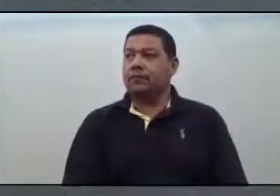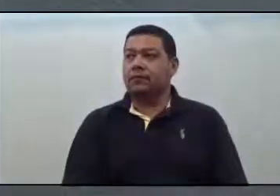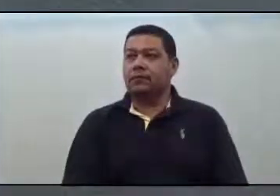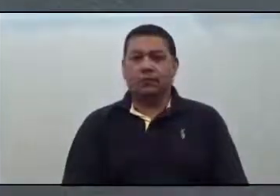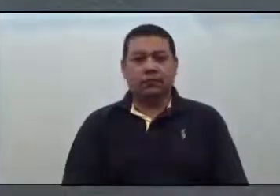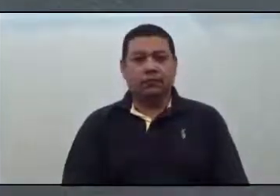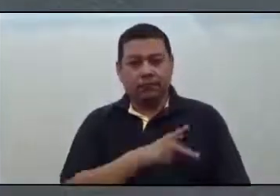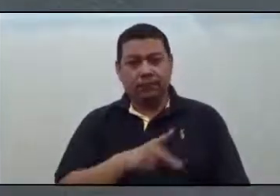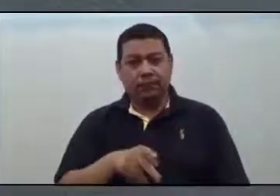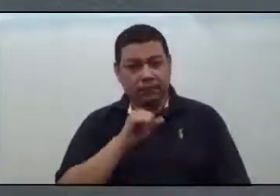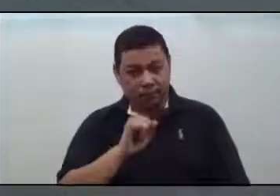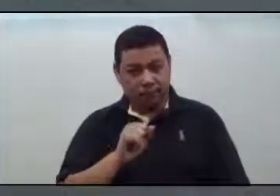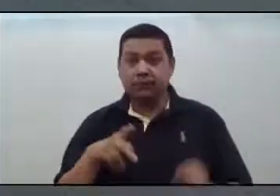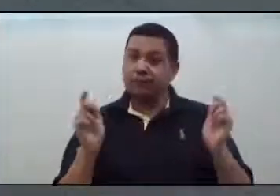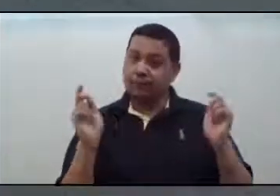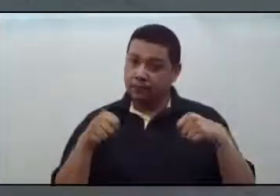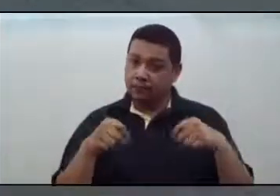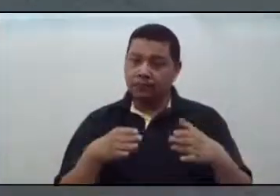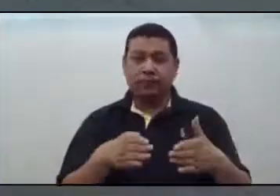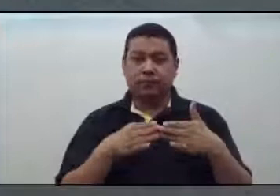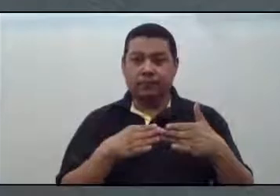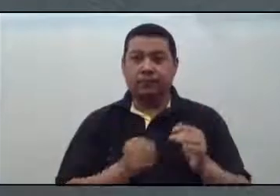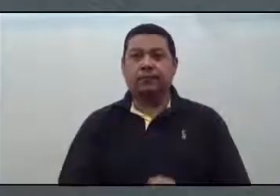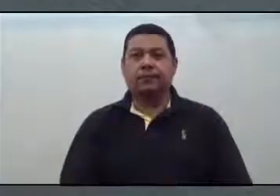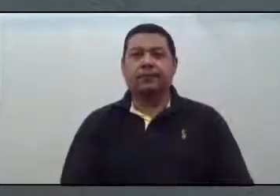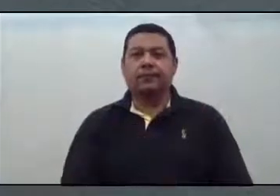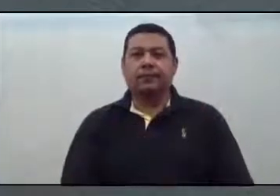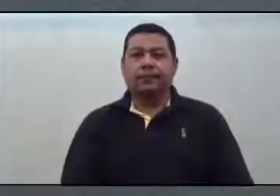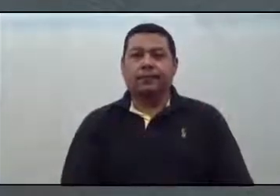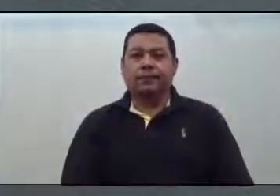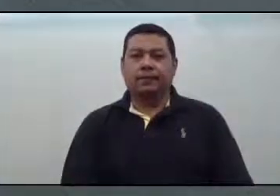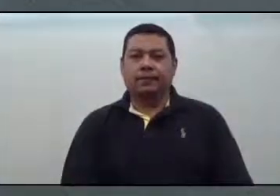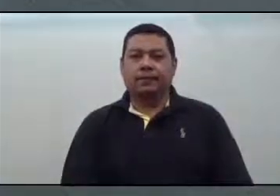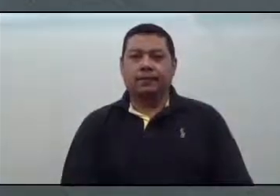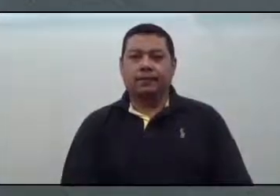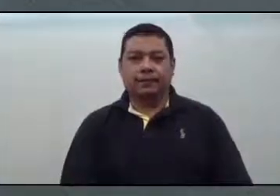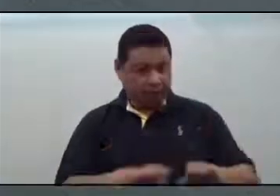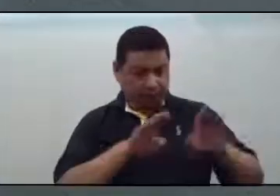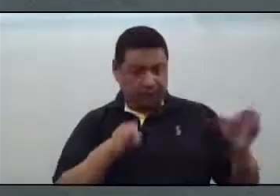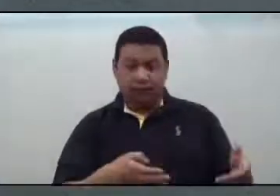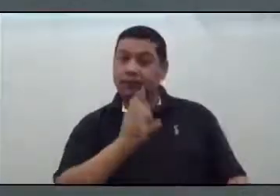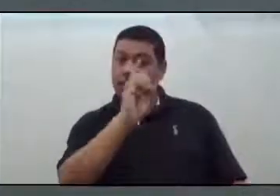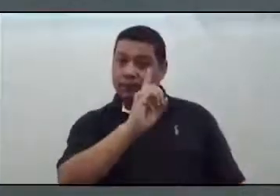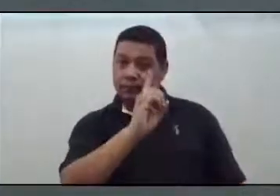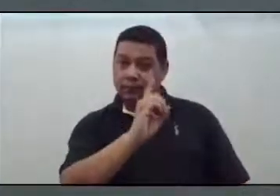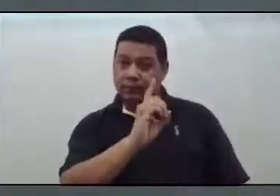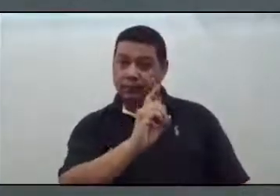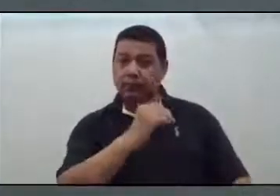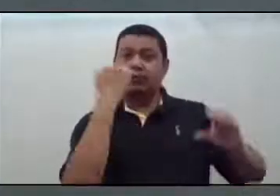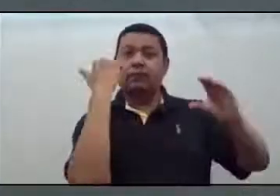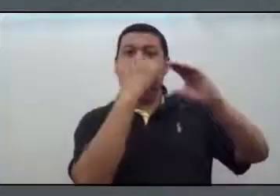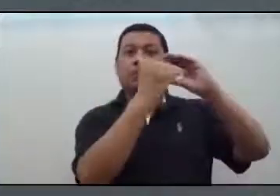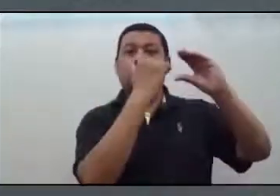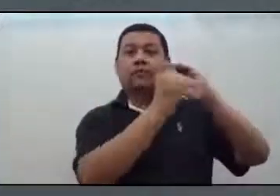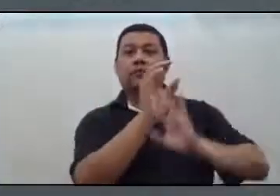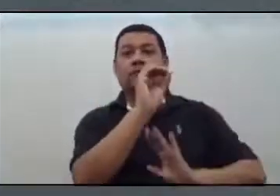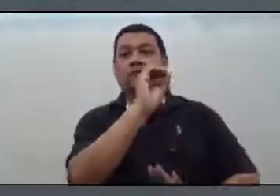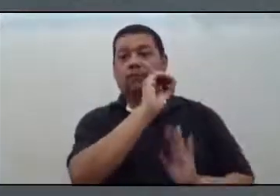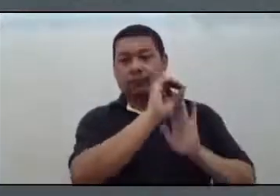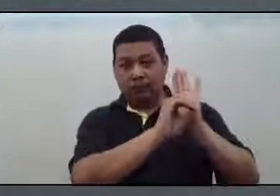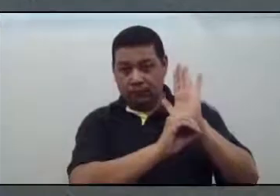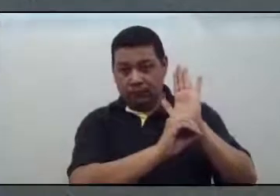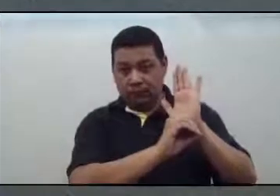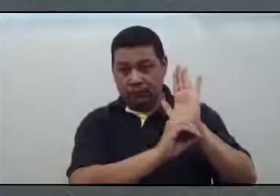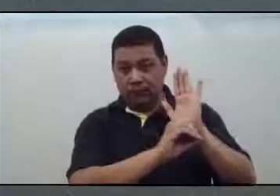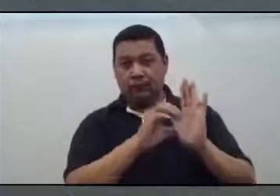for possível, pedir para a mesa diretora da Casa de Lei enviar o ofício para